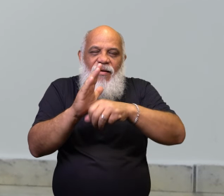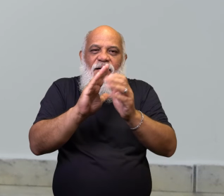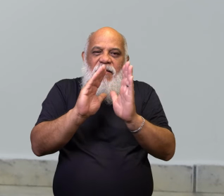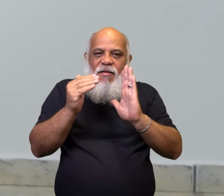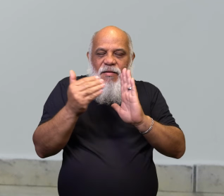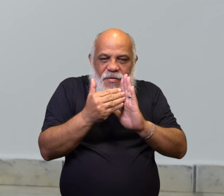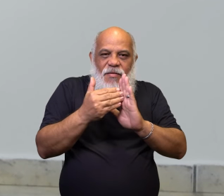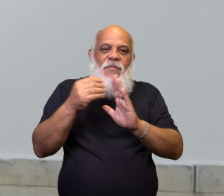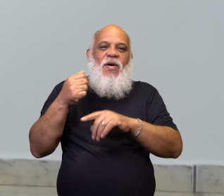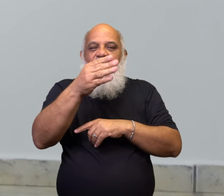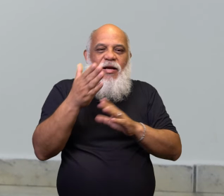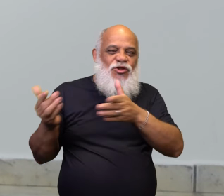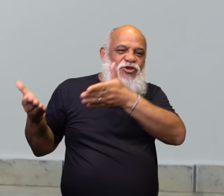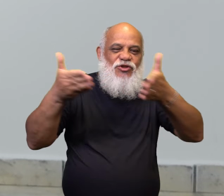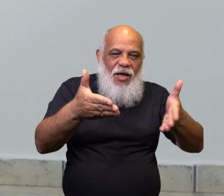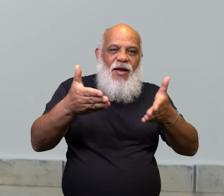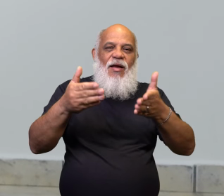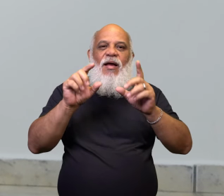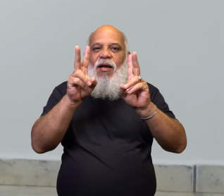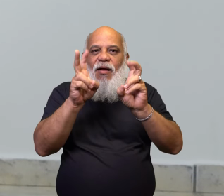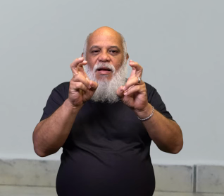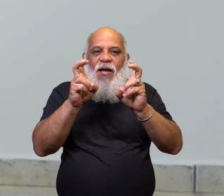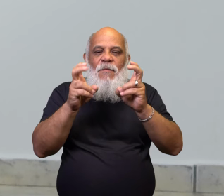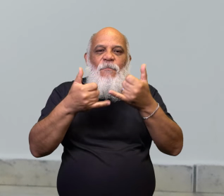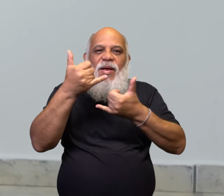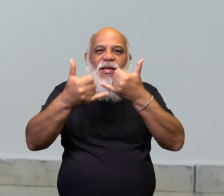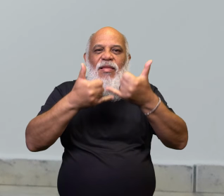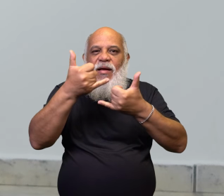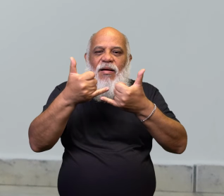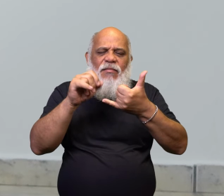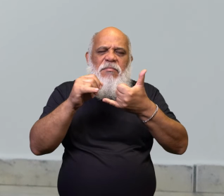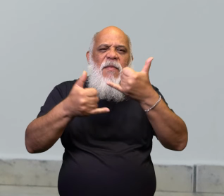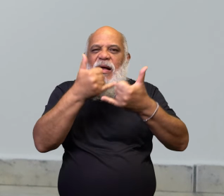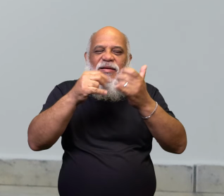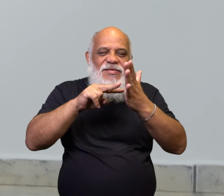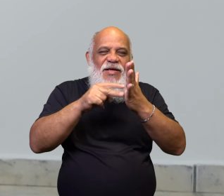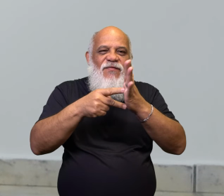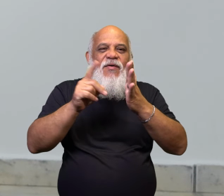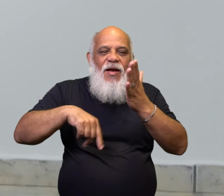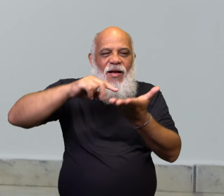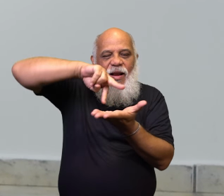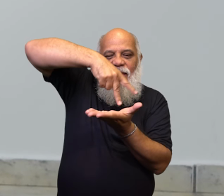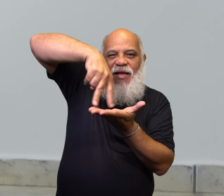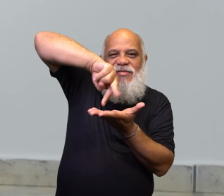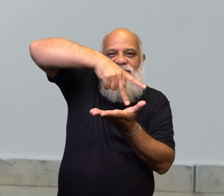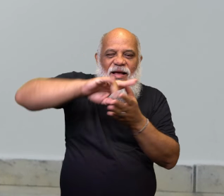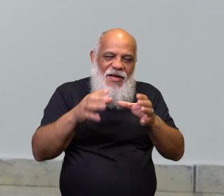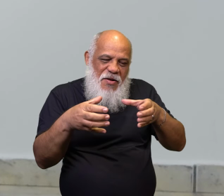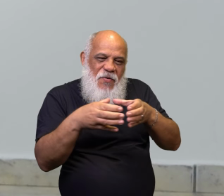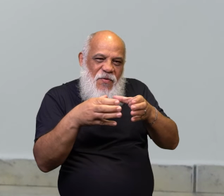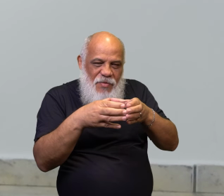nós chegar nas brincadeiras, antigamente falavam brincadeira, né? A nós dançar e se fez. E ali